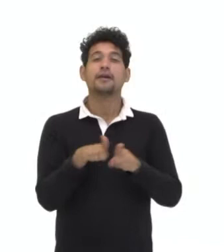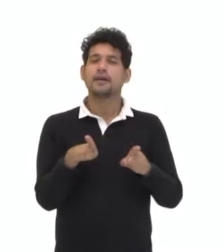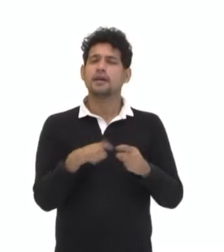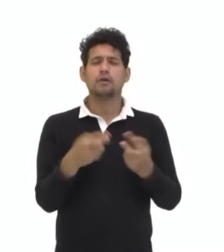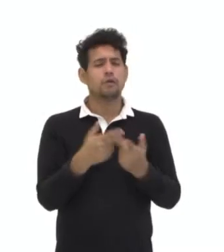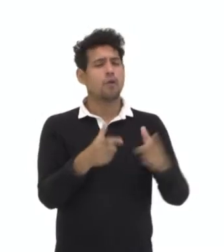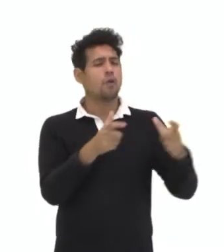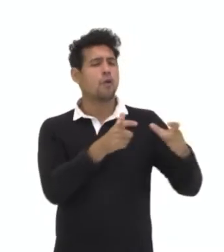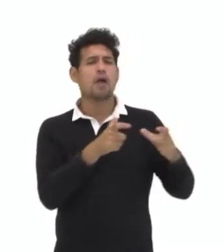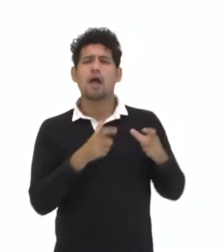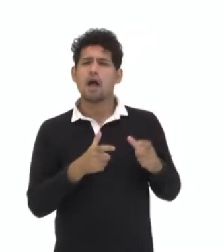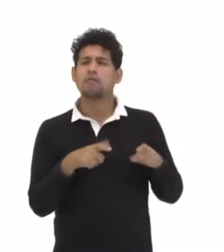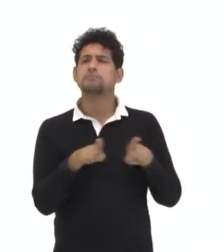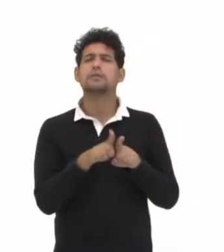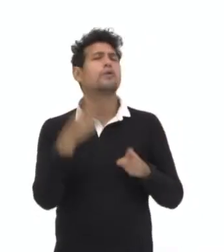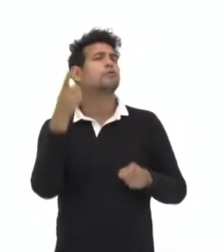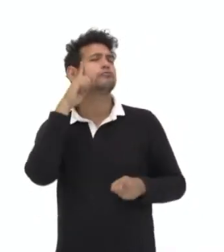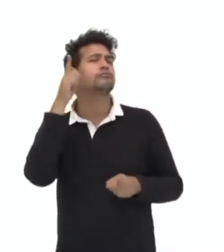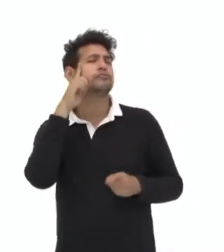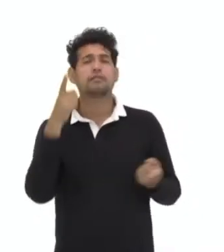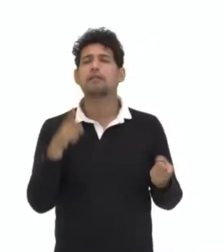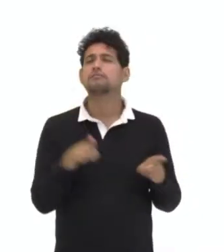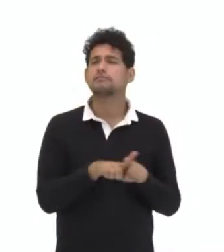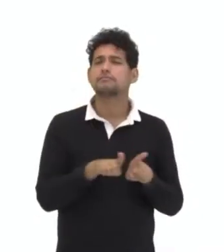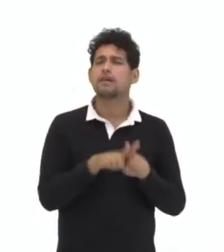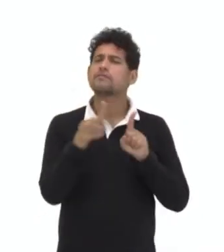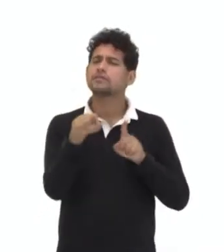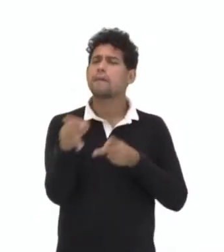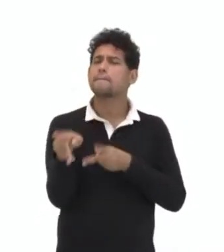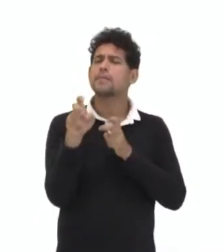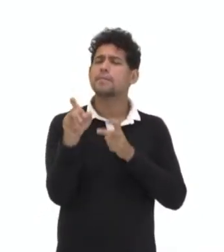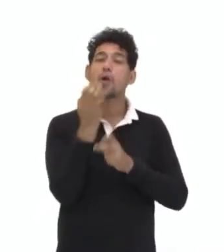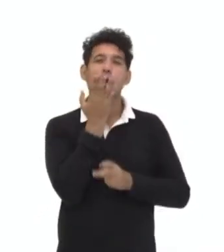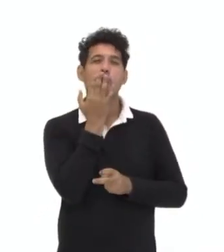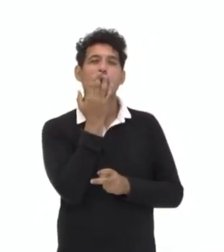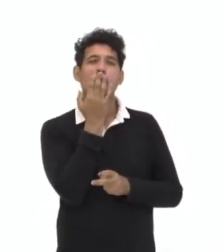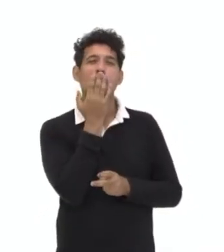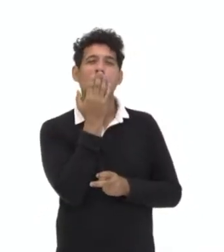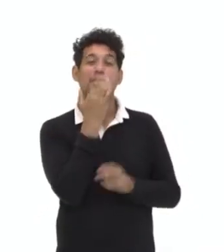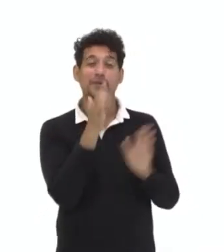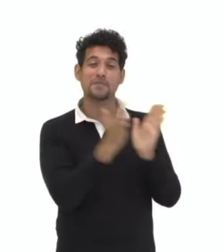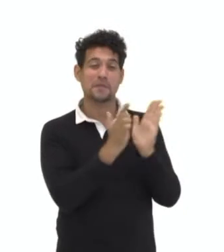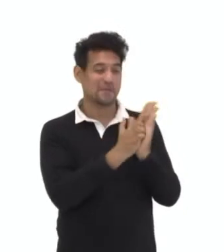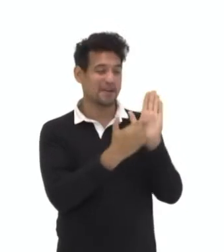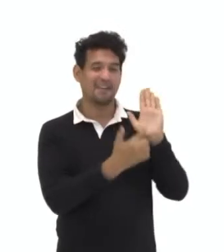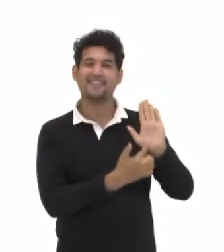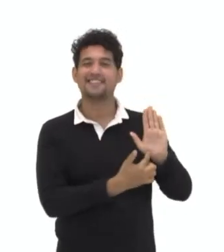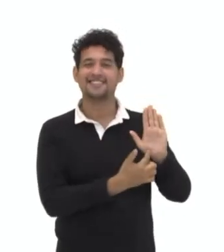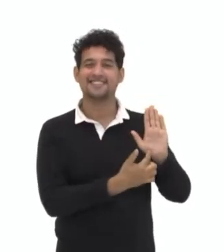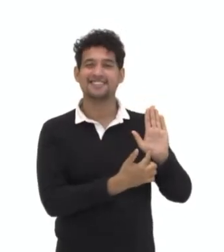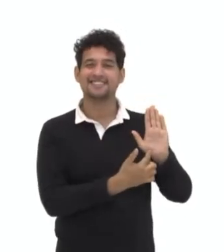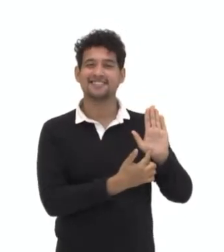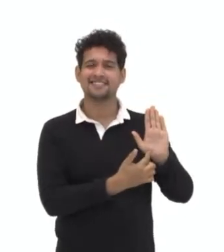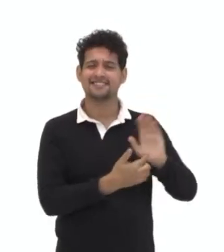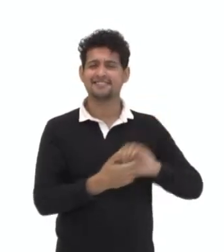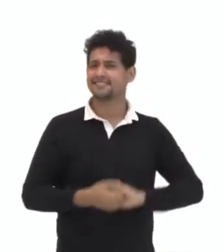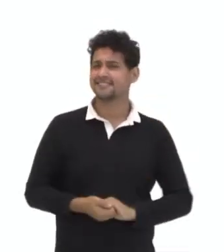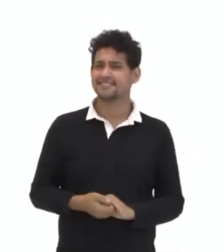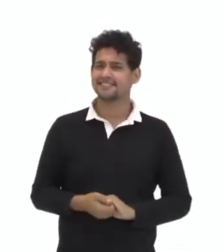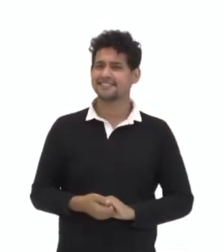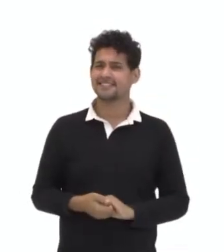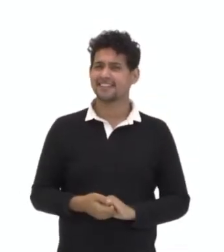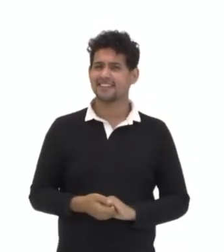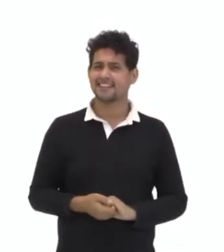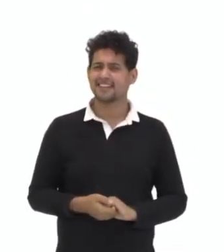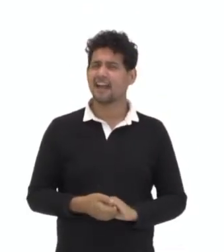o local, a data. E observe o colorido do panfleto, né? Será que está condizente